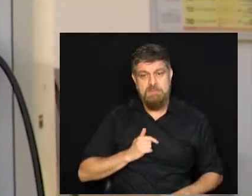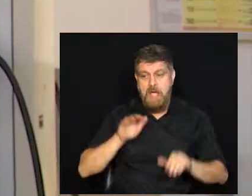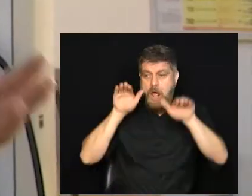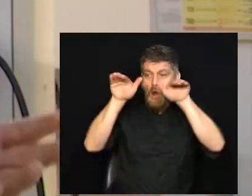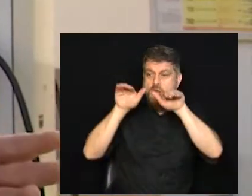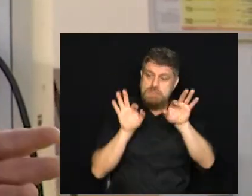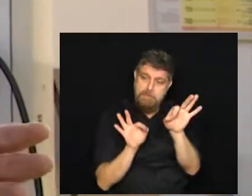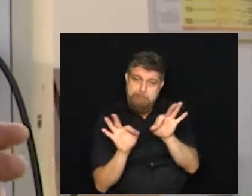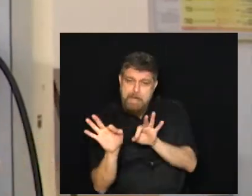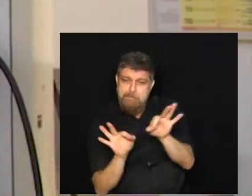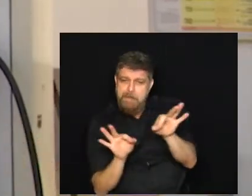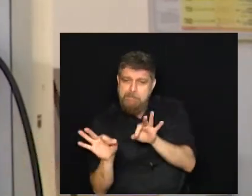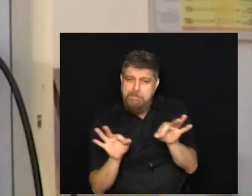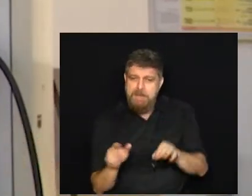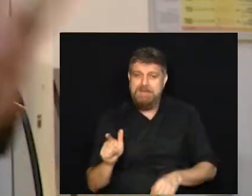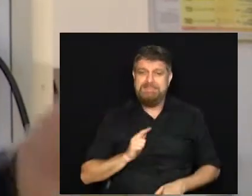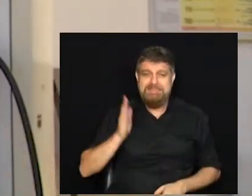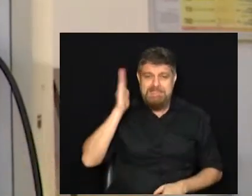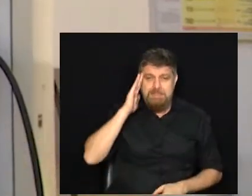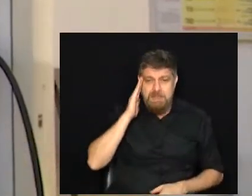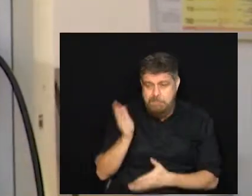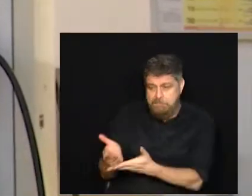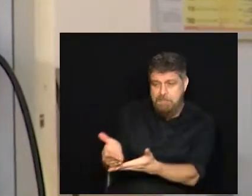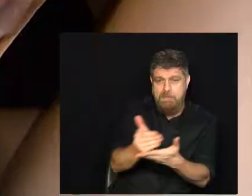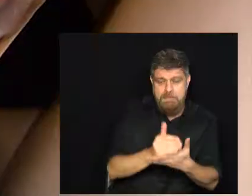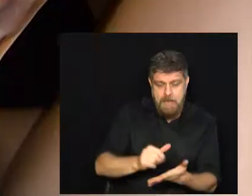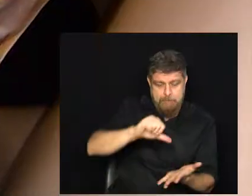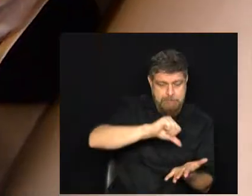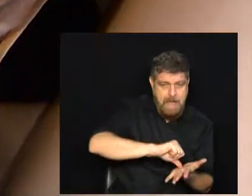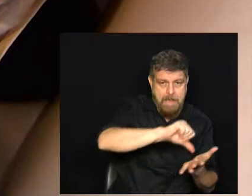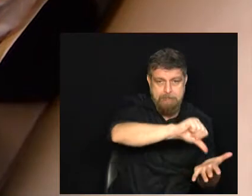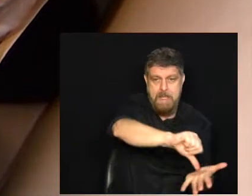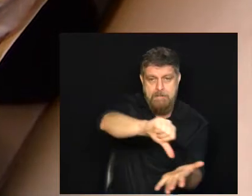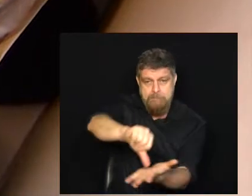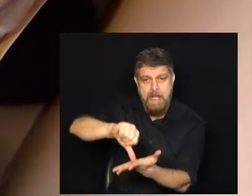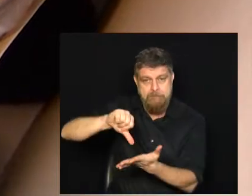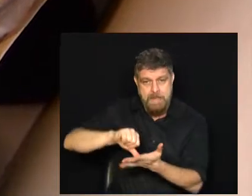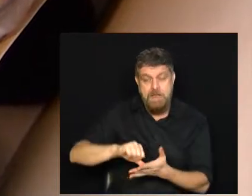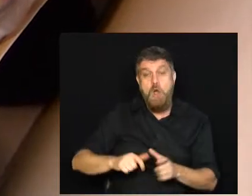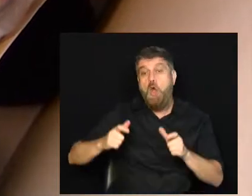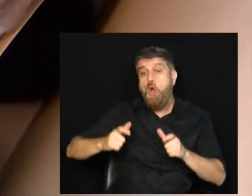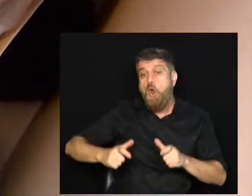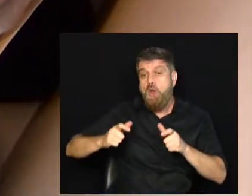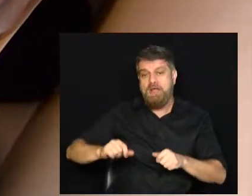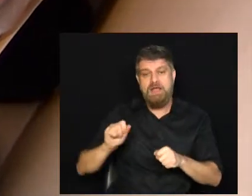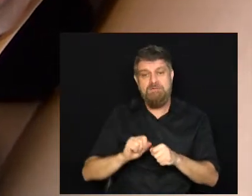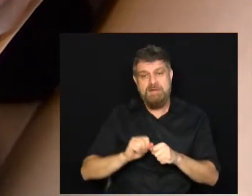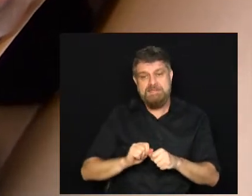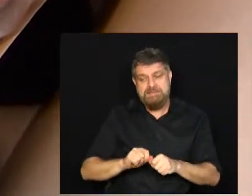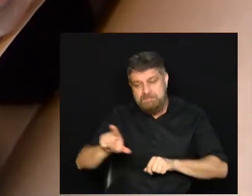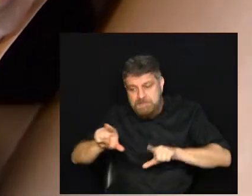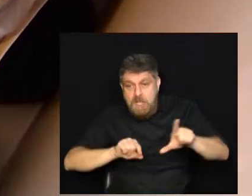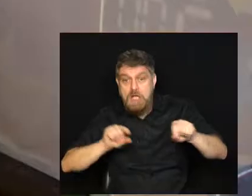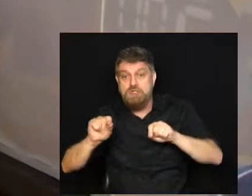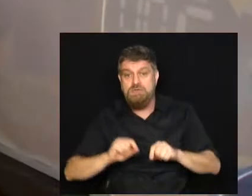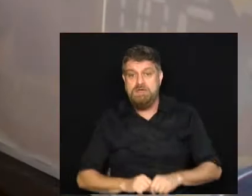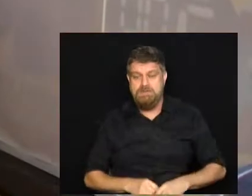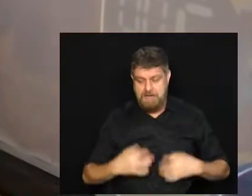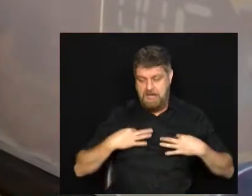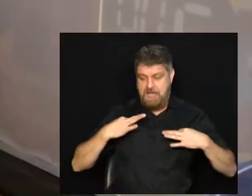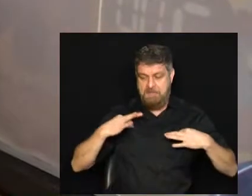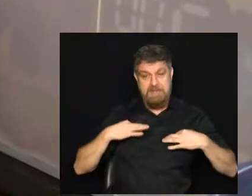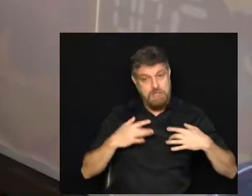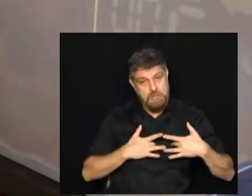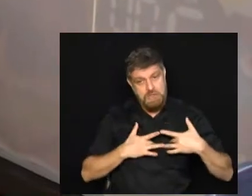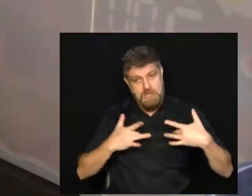uma capilarização para que atendesse todos os pontos da cidade. Os locais aumentam as opções para a campanha, que já